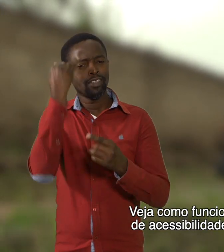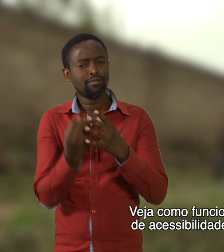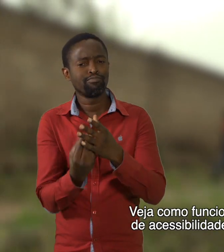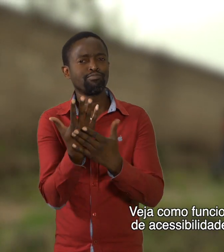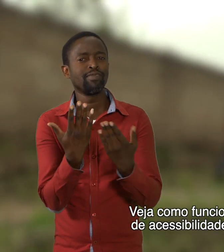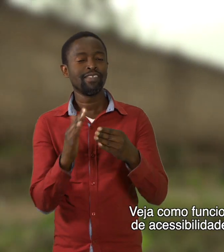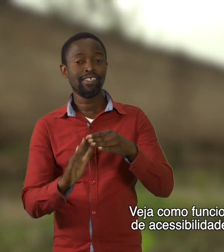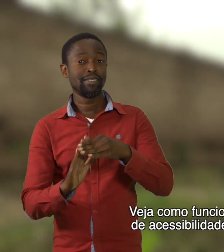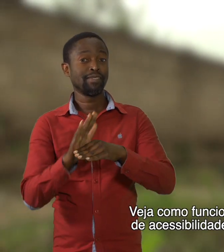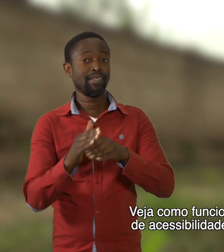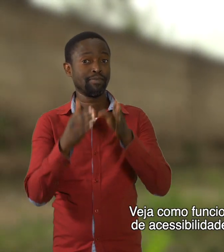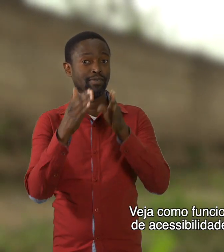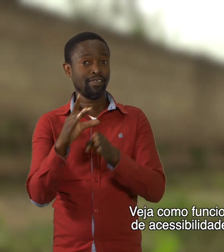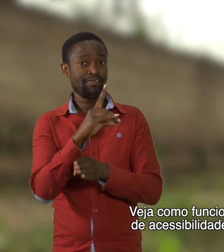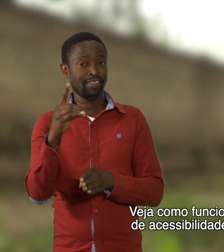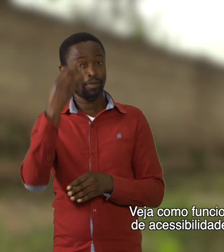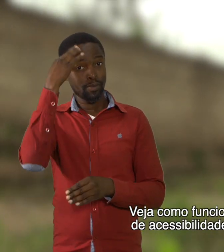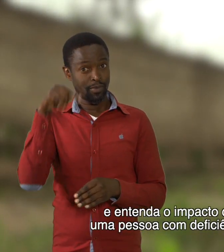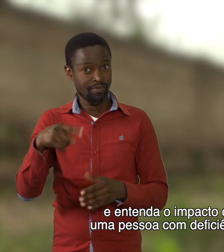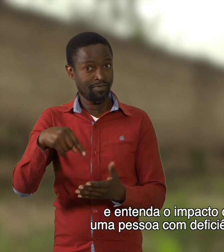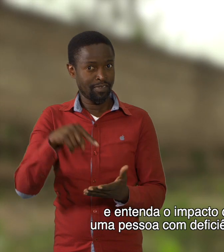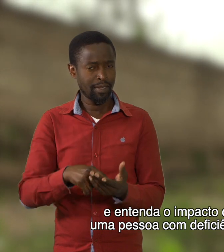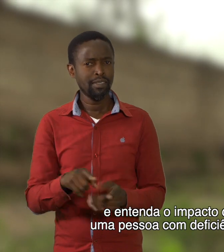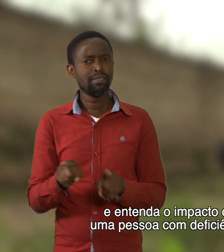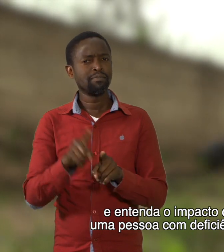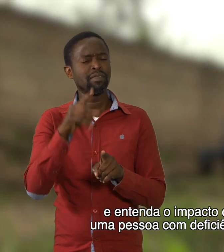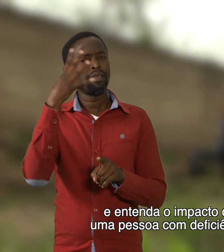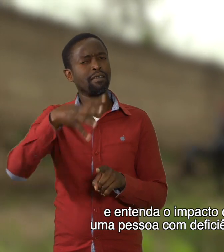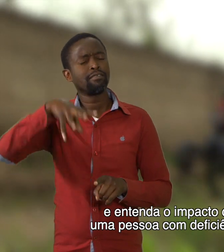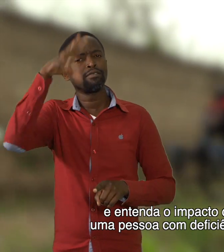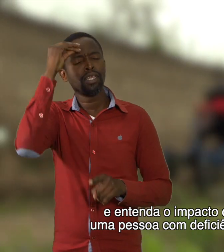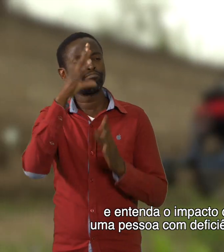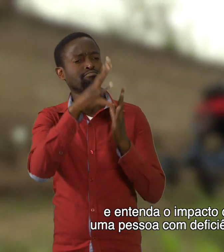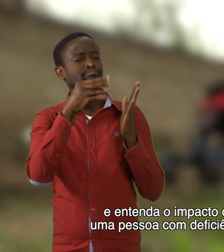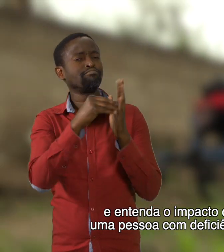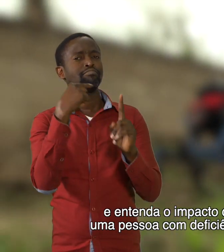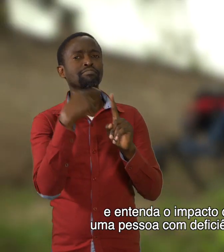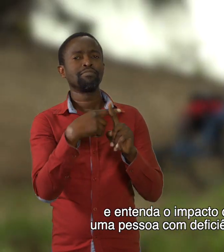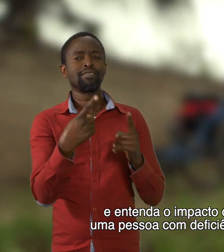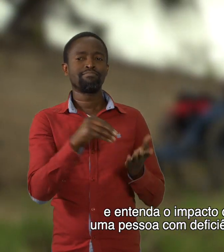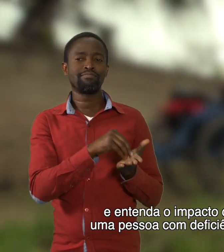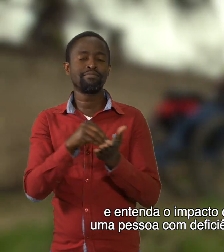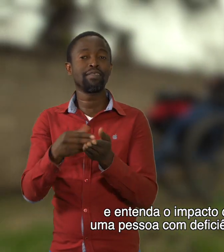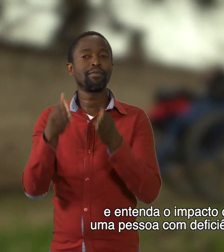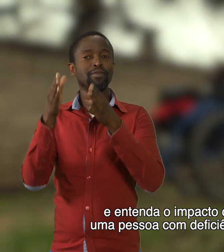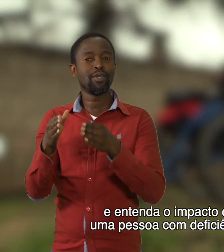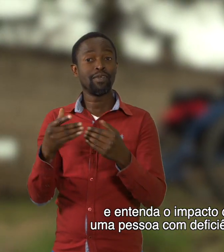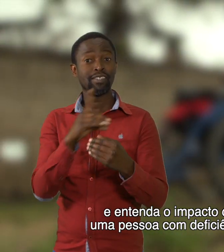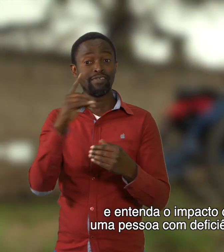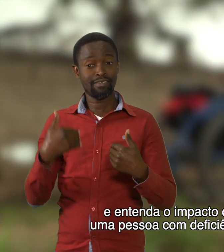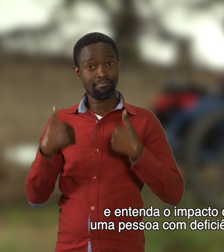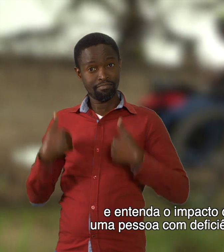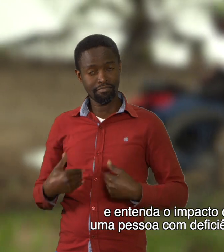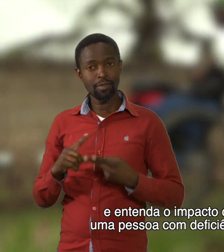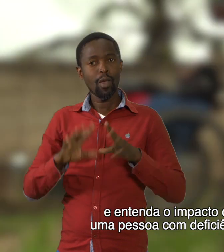Veja como funciona o sistema de acessibilidade em Maputo e entenda o impacto que isto tem para uma pessoa com deficiência